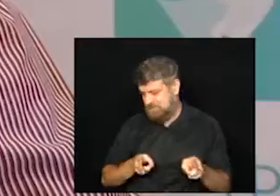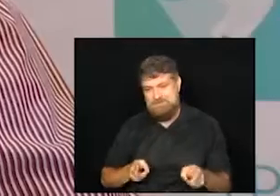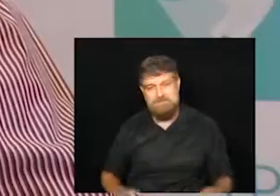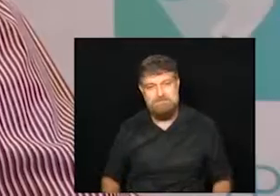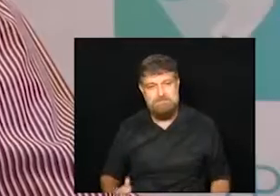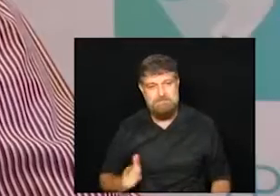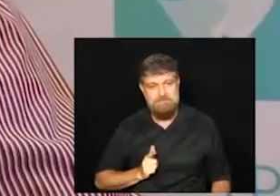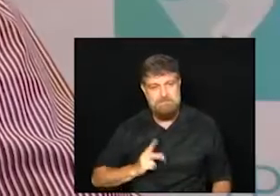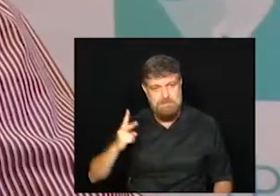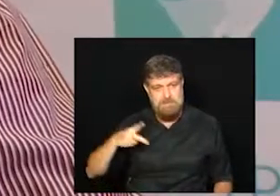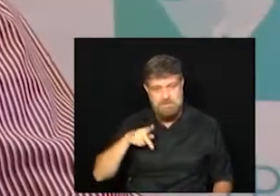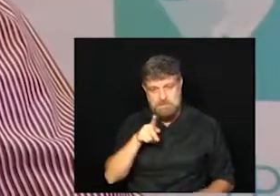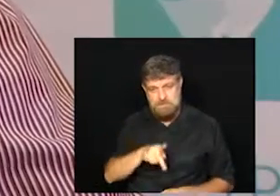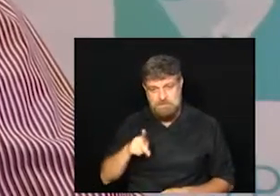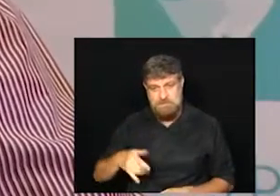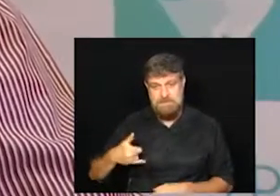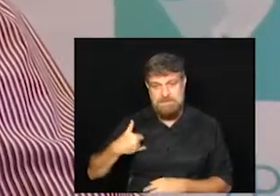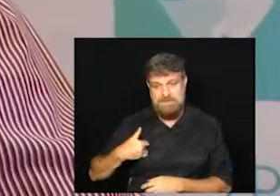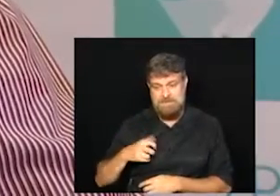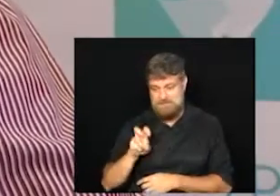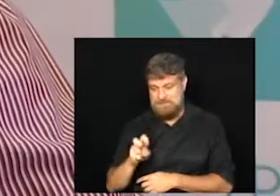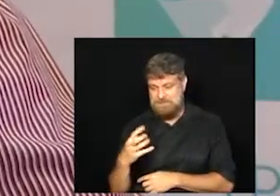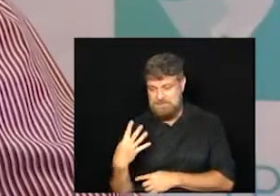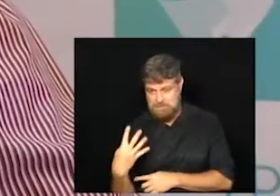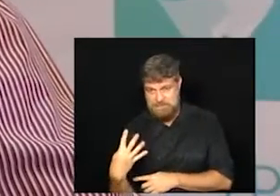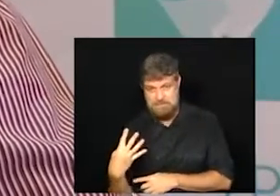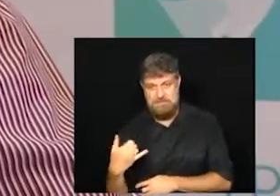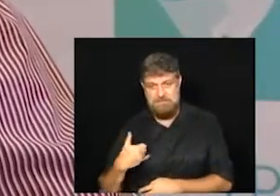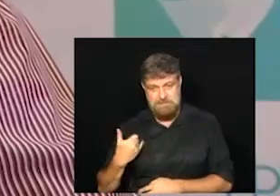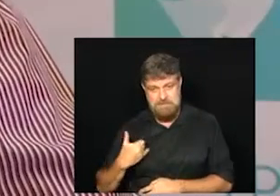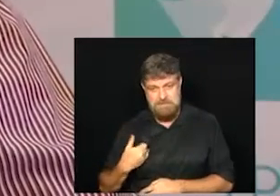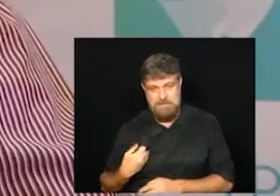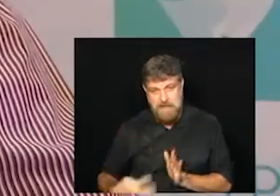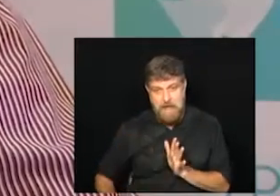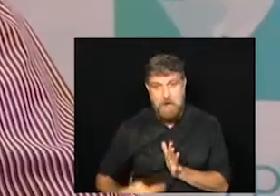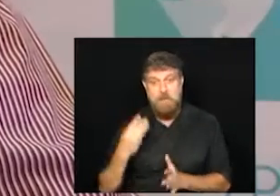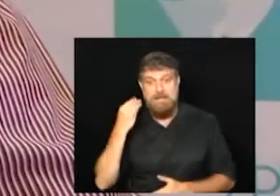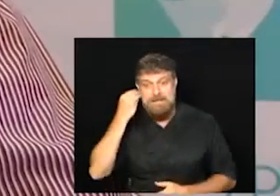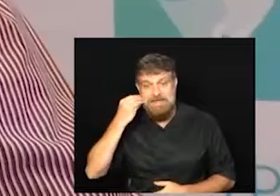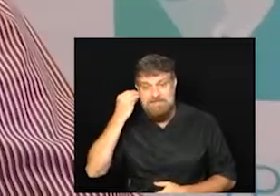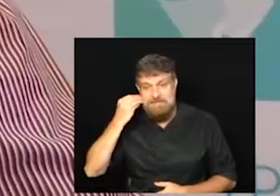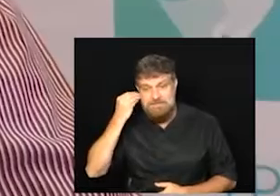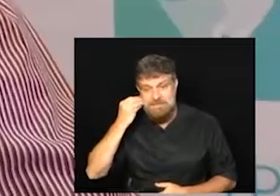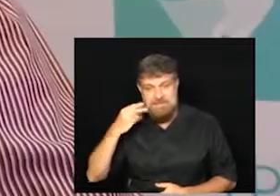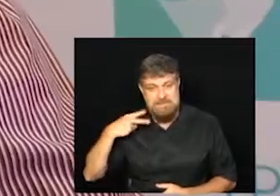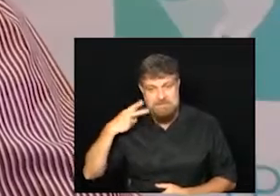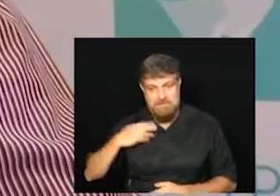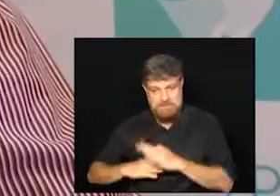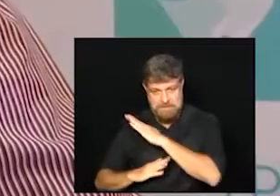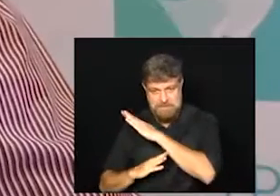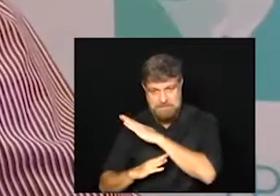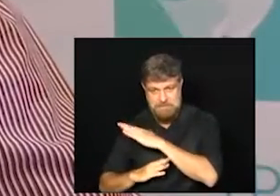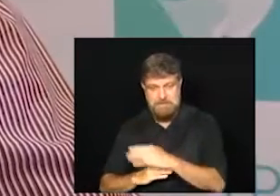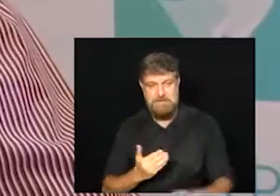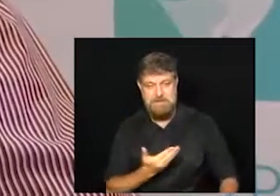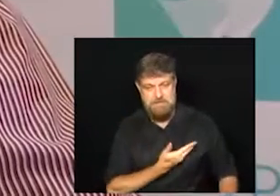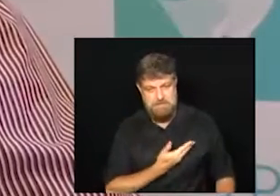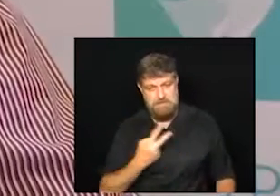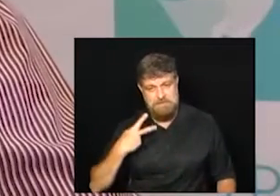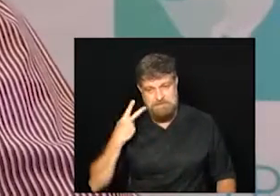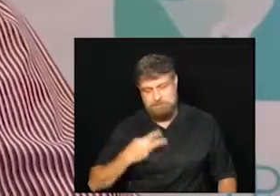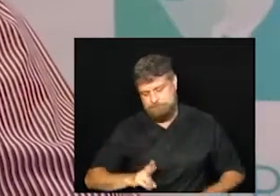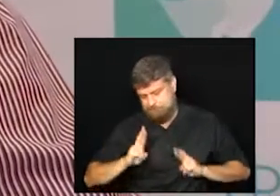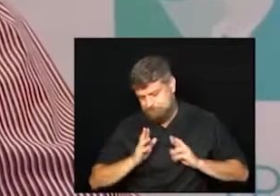vereador professor Alberto tem 54 anos e está em seu 4º mandato na Câmara. Os colegas parlamentares